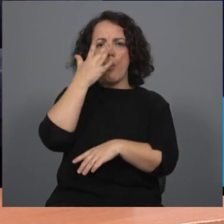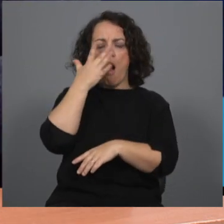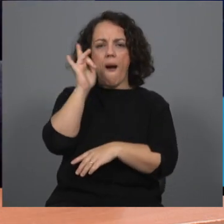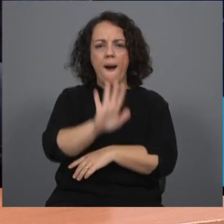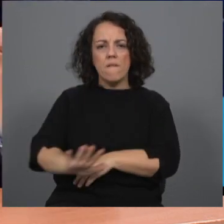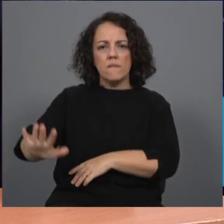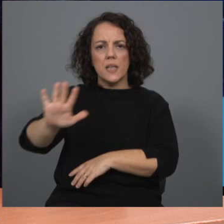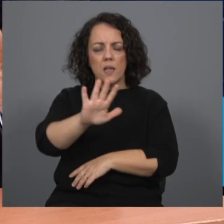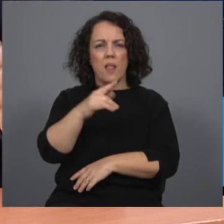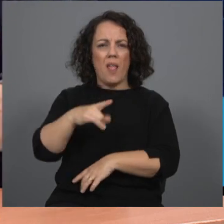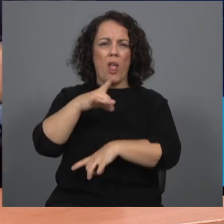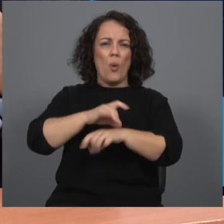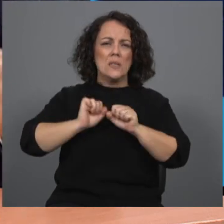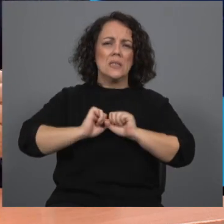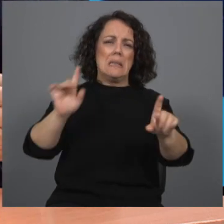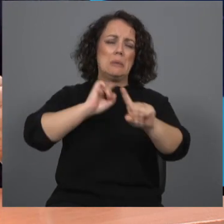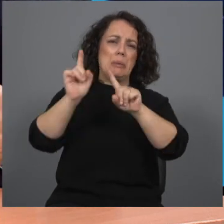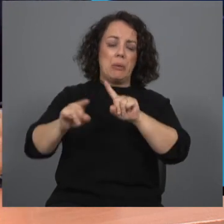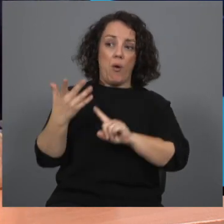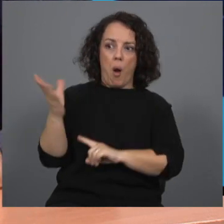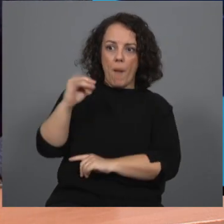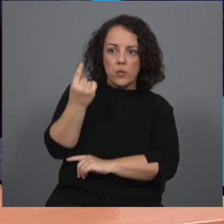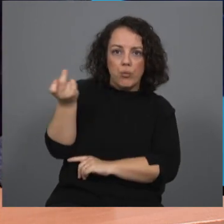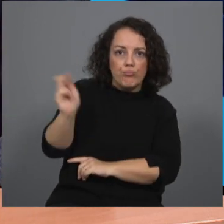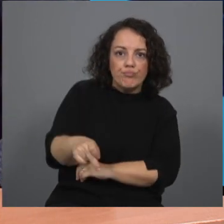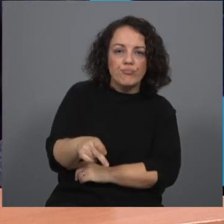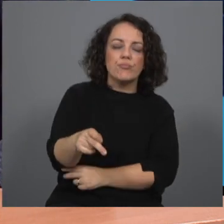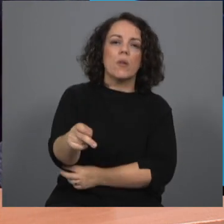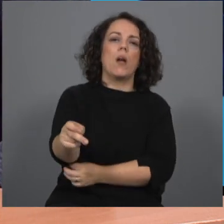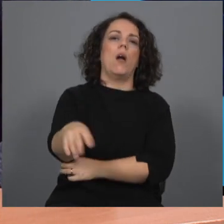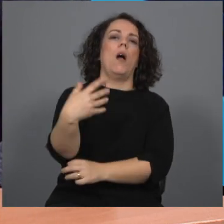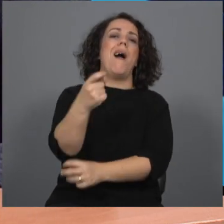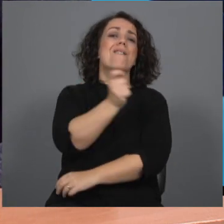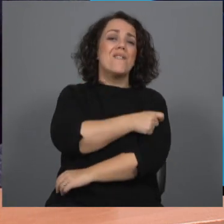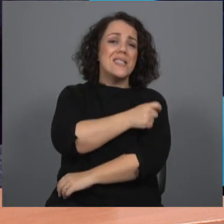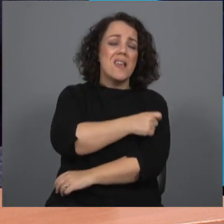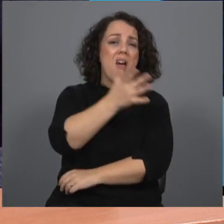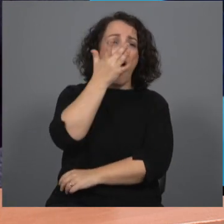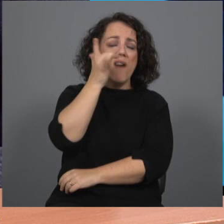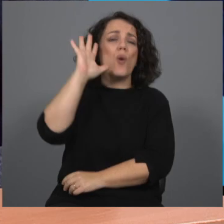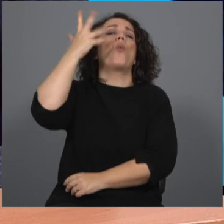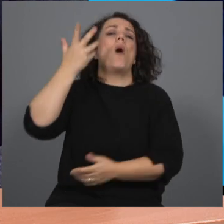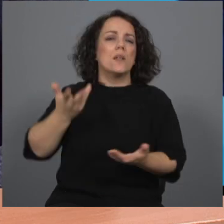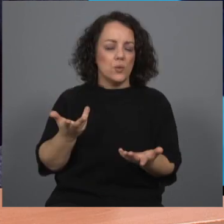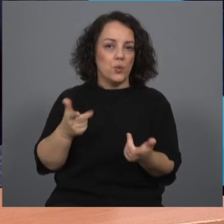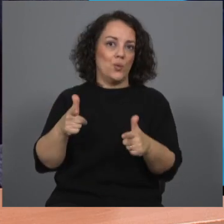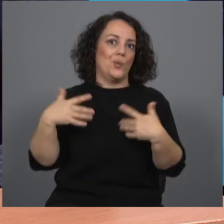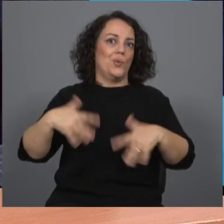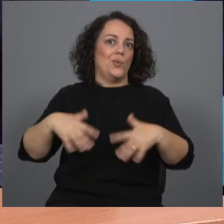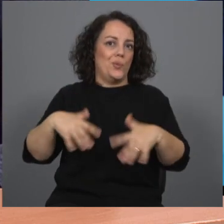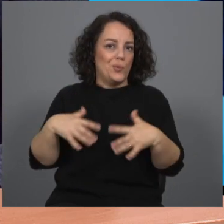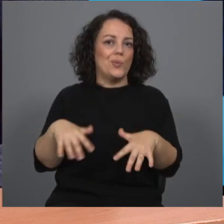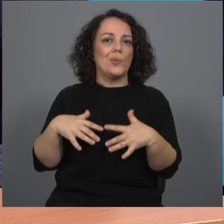tem epidemias que chegam, e agora com mais esta, quando é que lá chegam as vacinas? Portanto, isso sim é uma questão